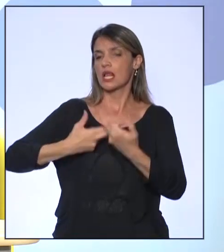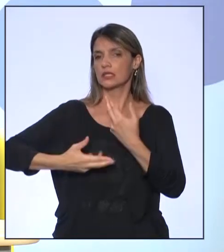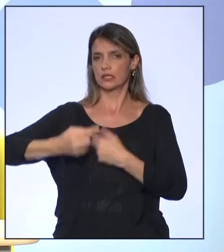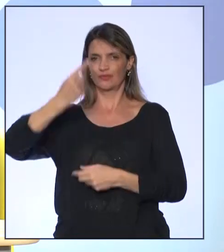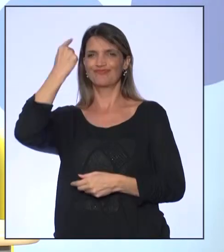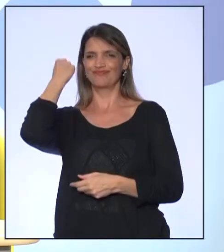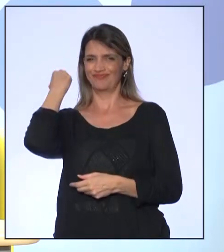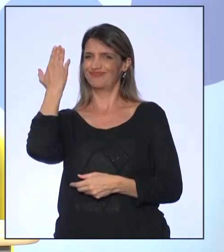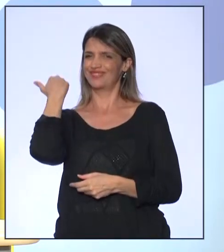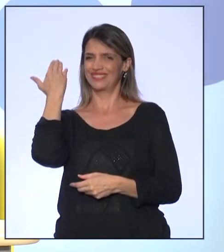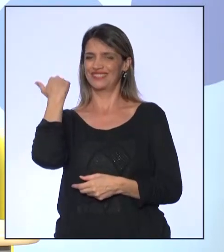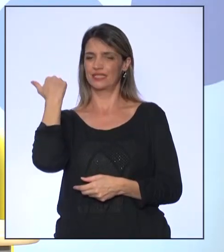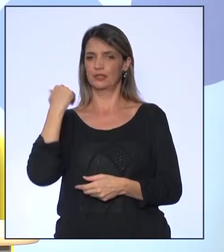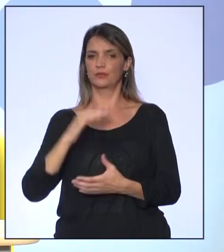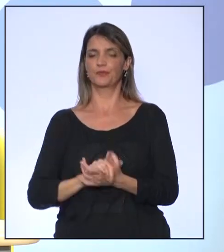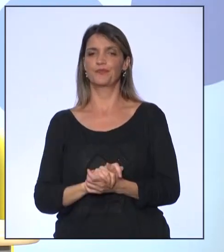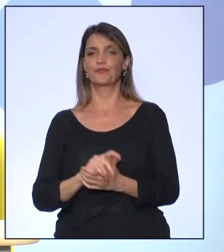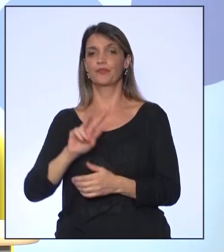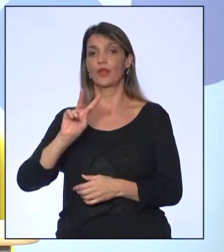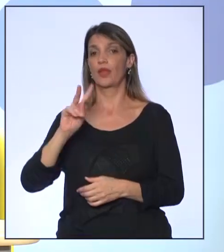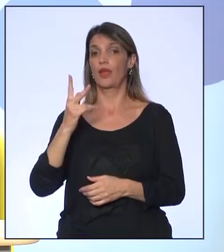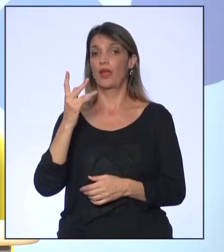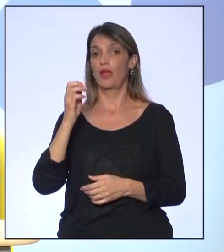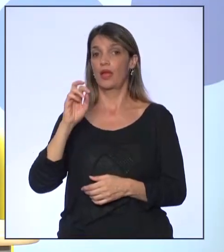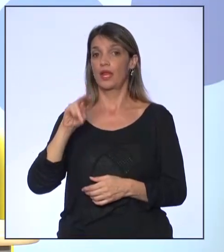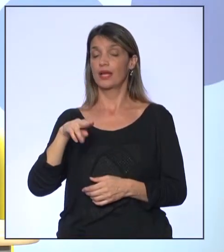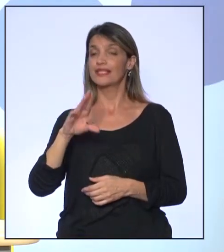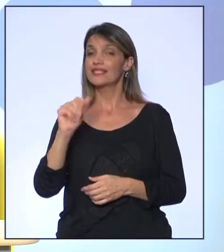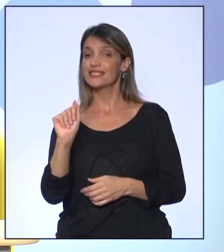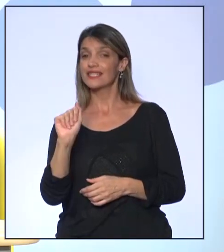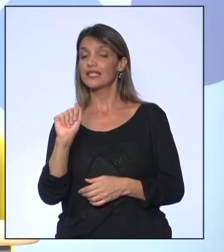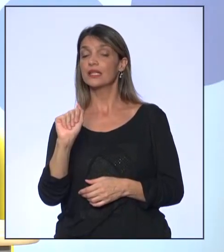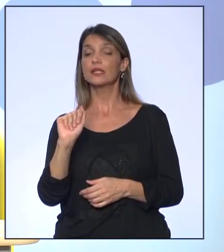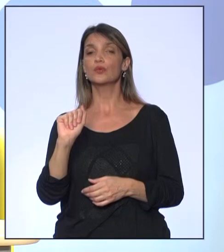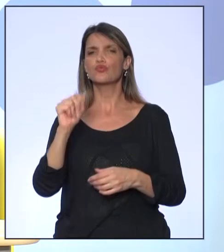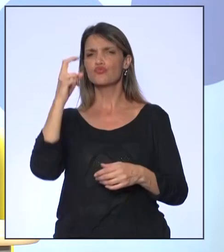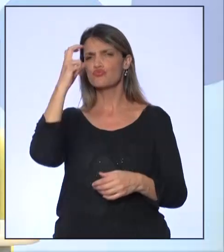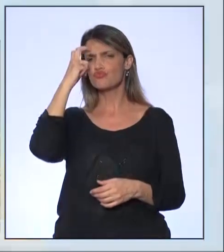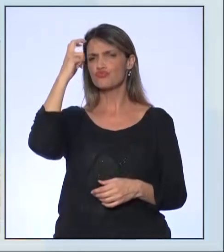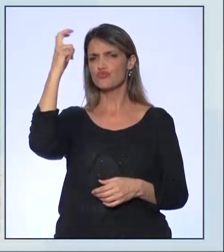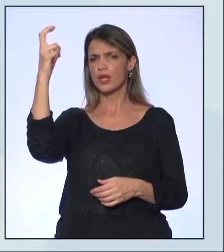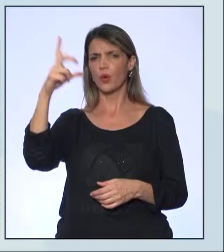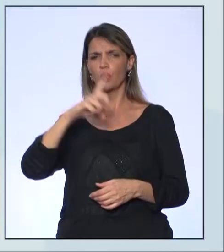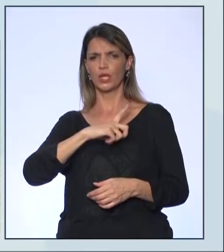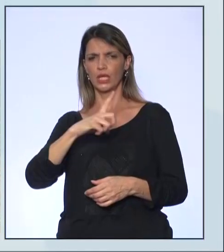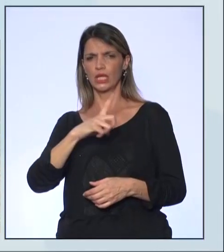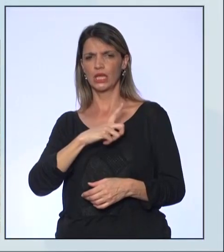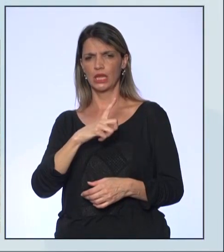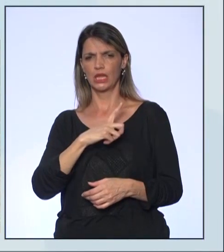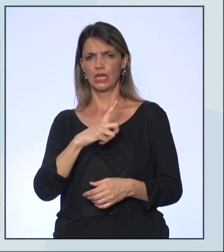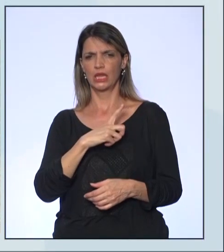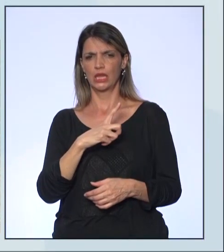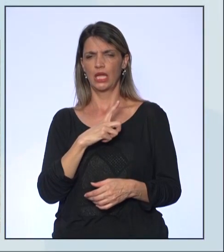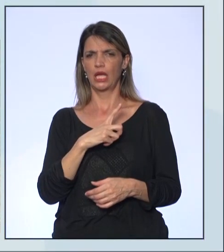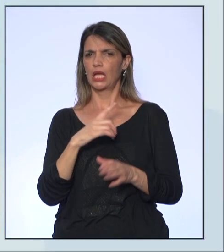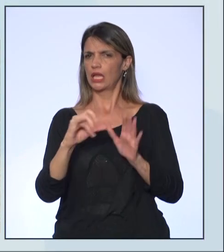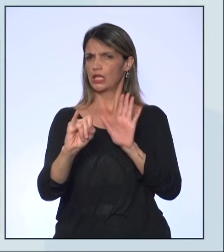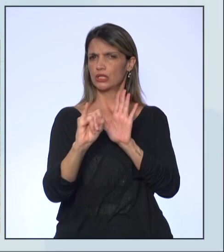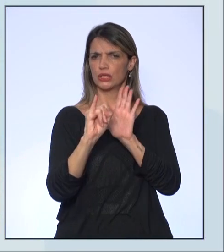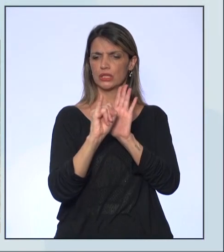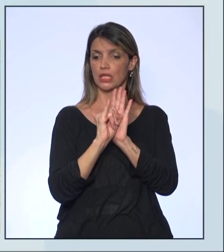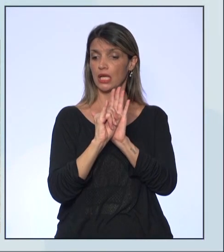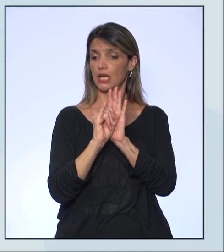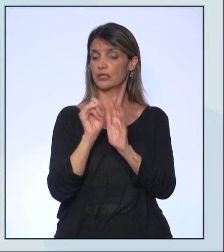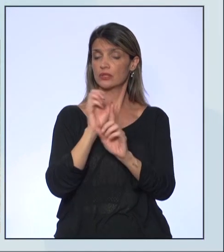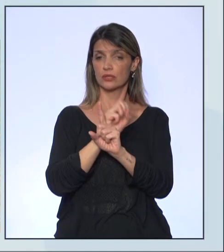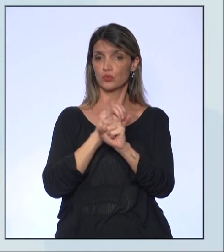Tá? Herança cultural compartilhada entre os cidadãos, que carrega em si aspectos referentes à identidade daquela